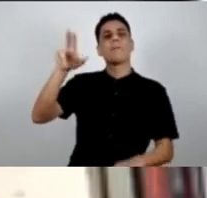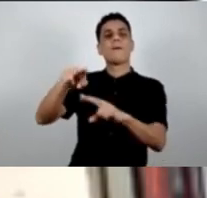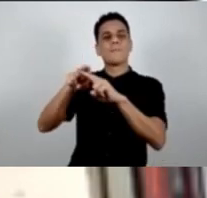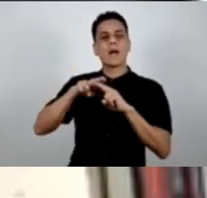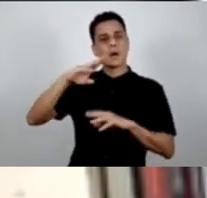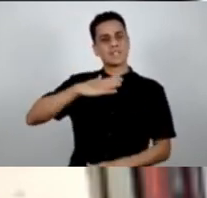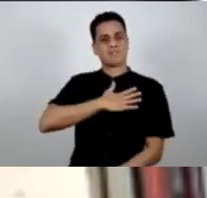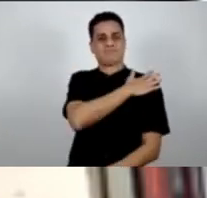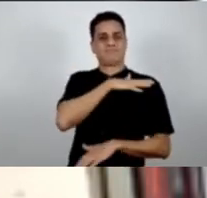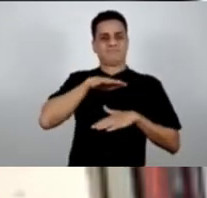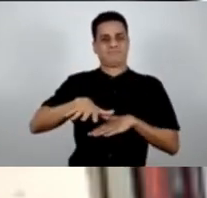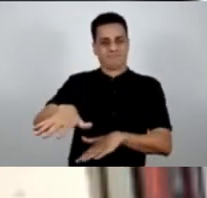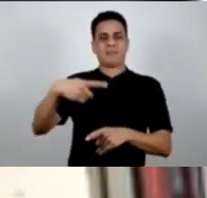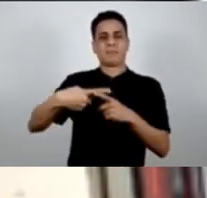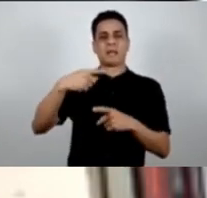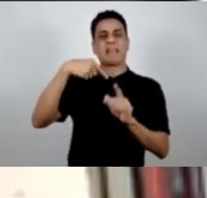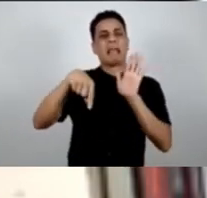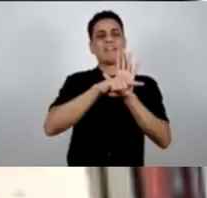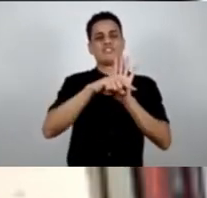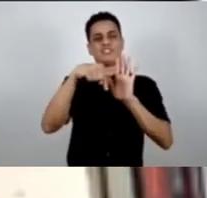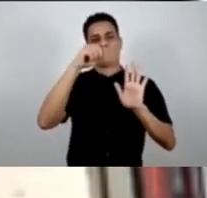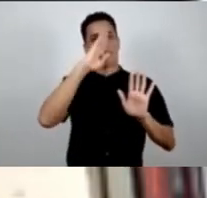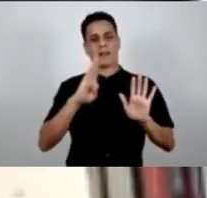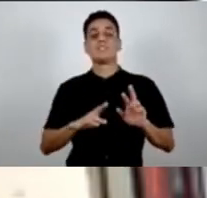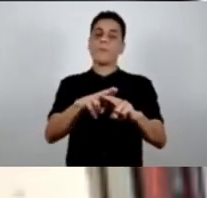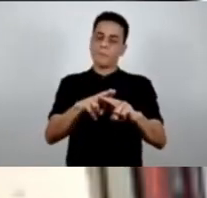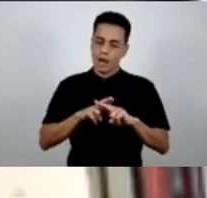nossa imagem era muito negativa pelas torturas,